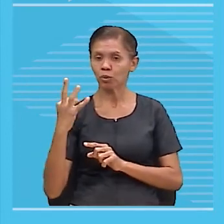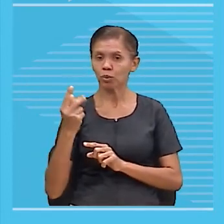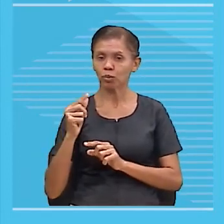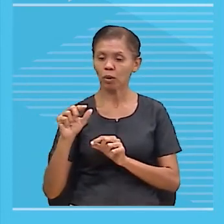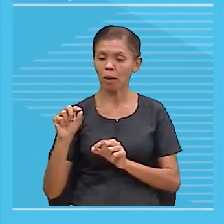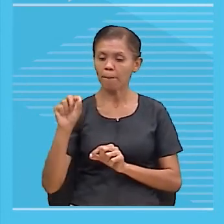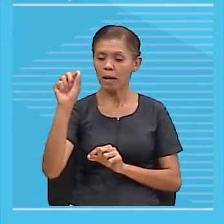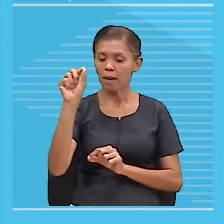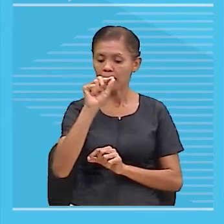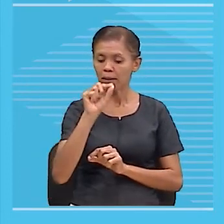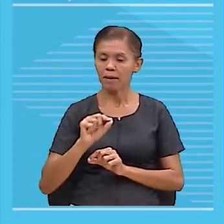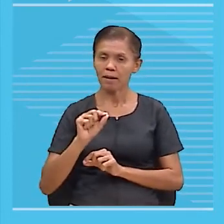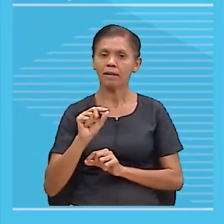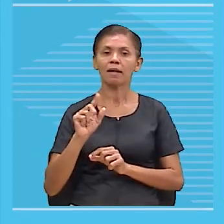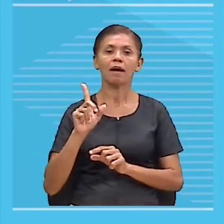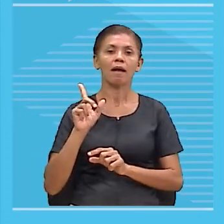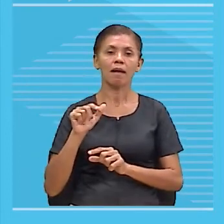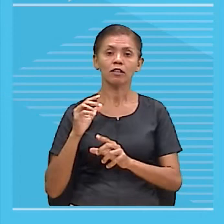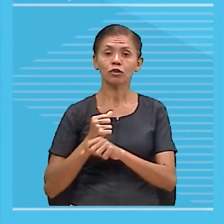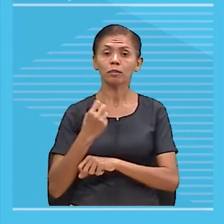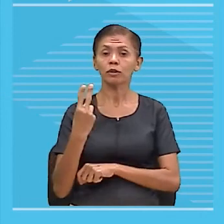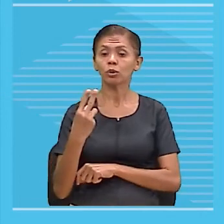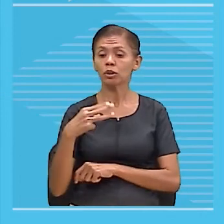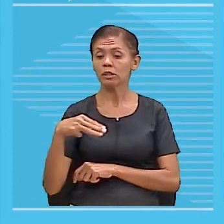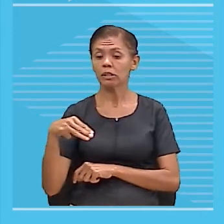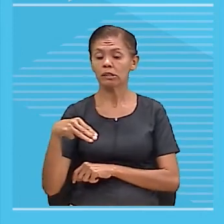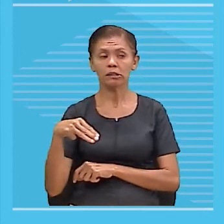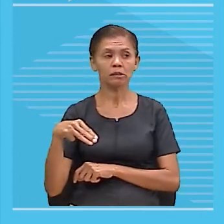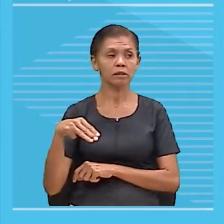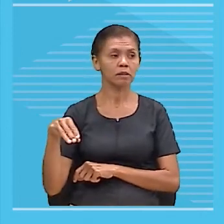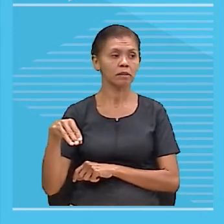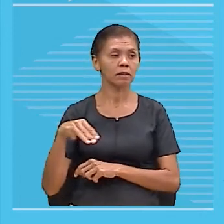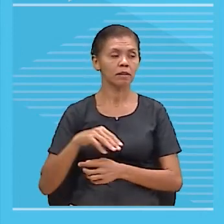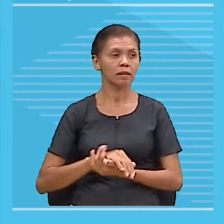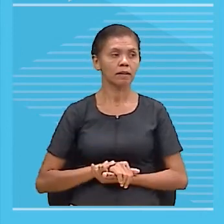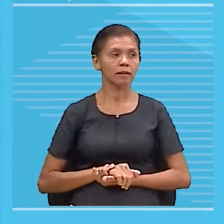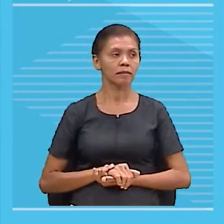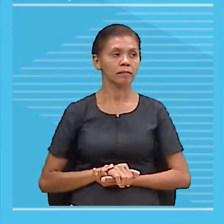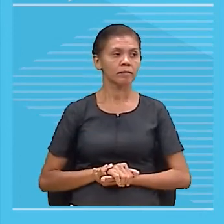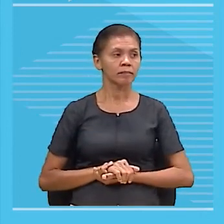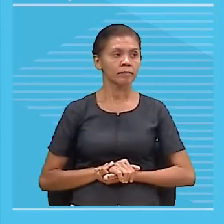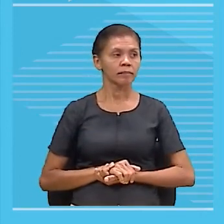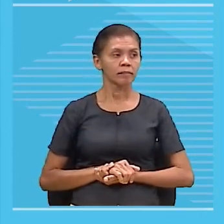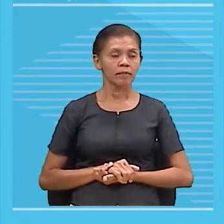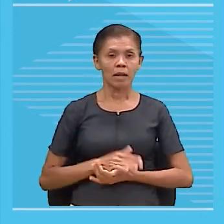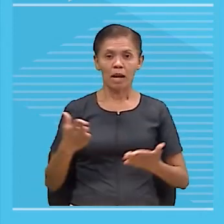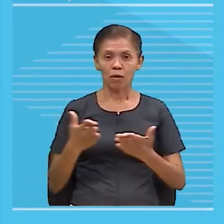Sabendo que a distância entre as placas é de 2 centímetros, ou